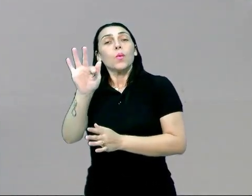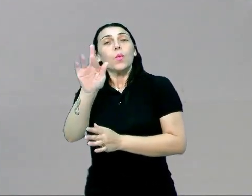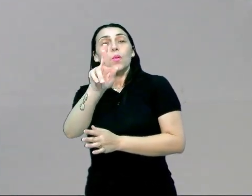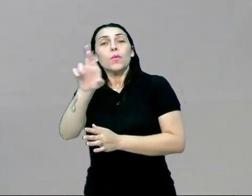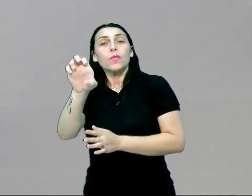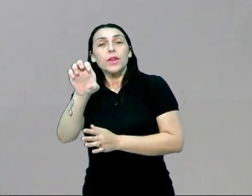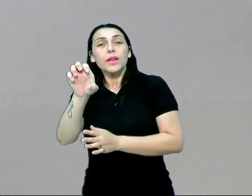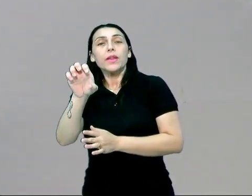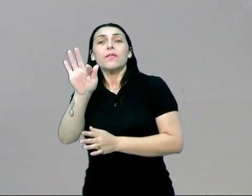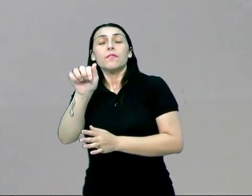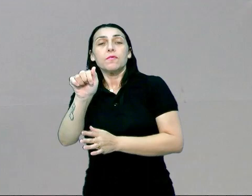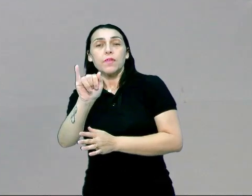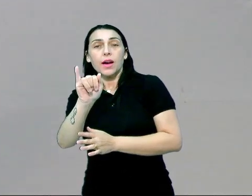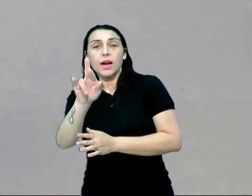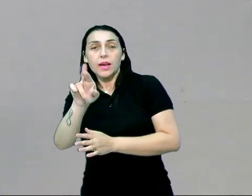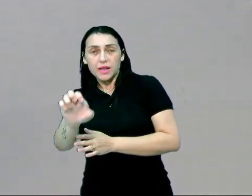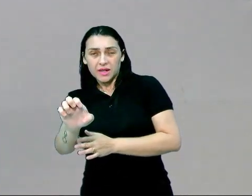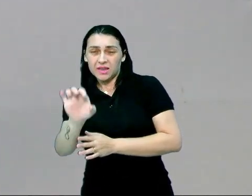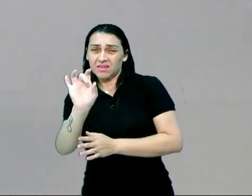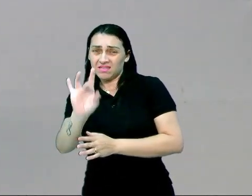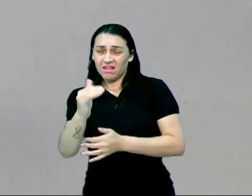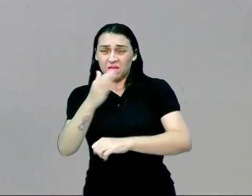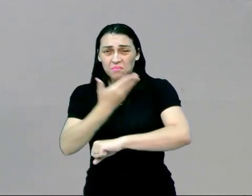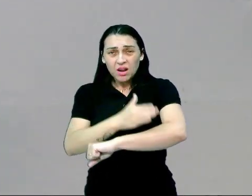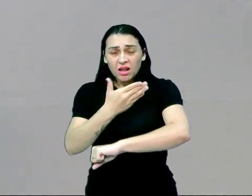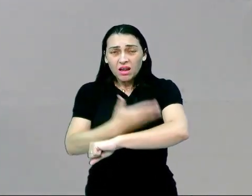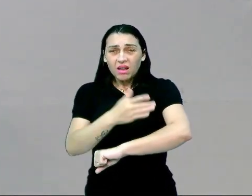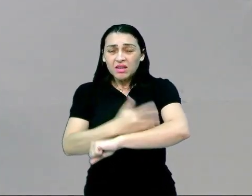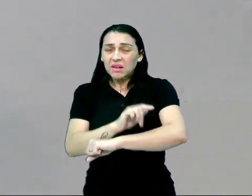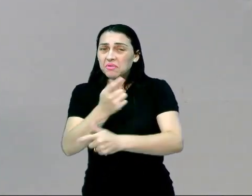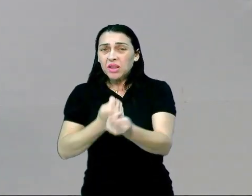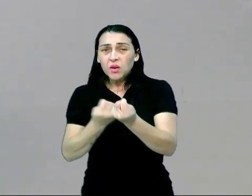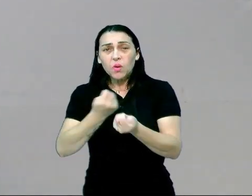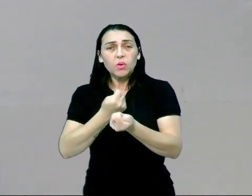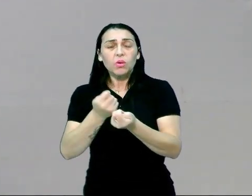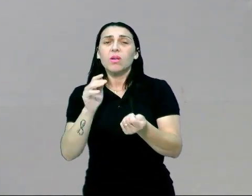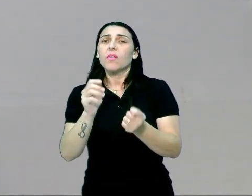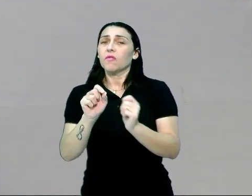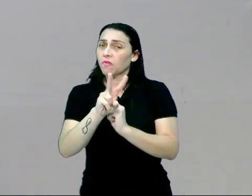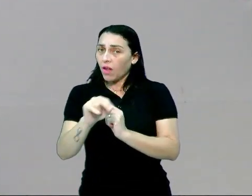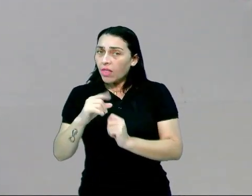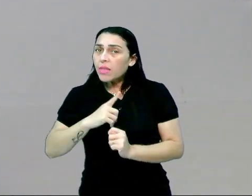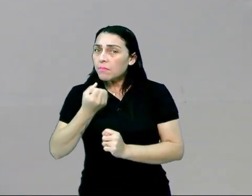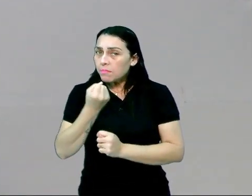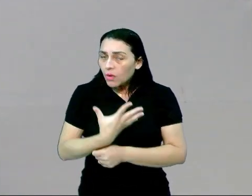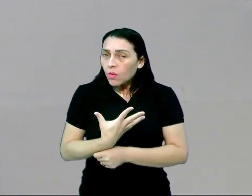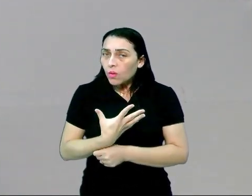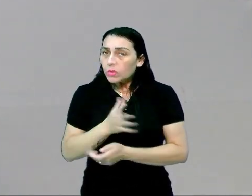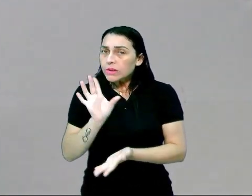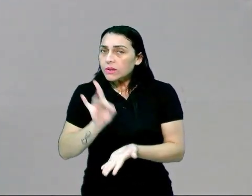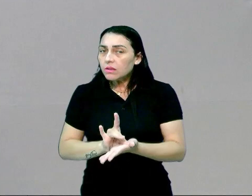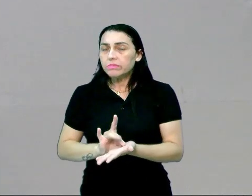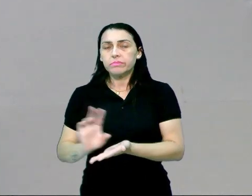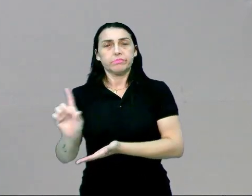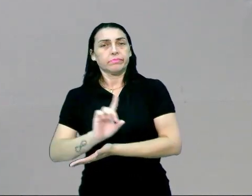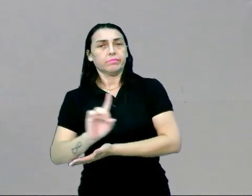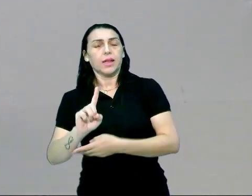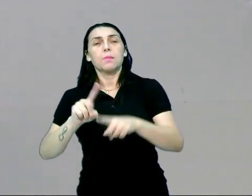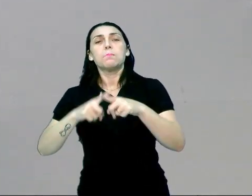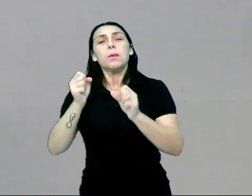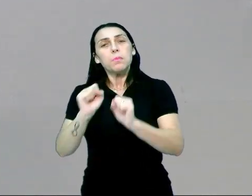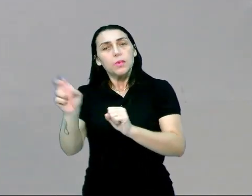Será que aquela prática livre, descompensada, descontrolada, desprogramada vai ter algum benefício concreto? Não, mas eu